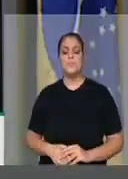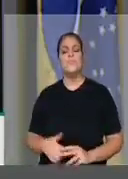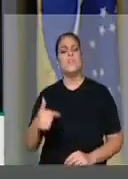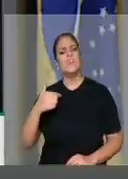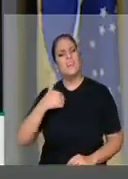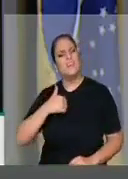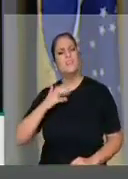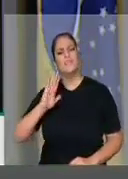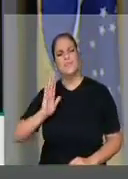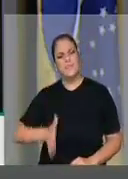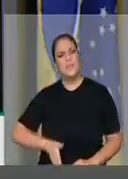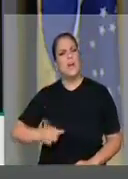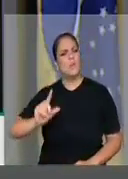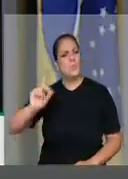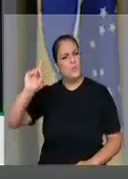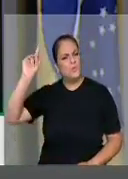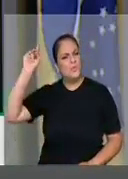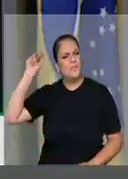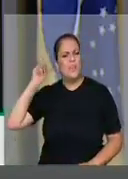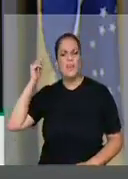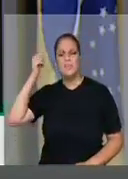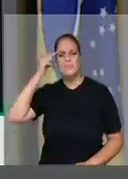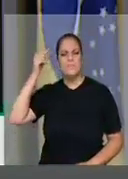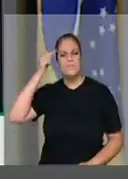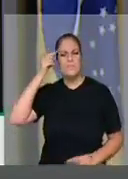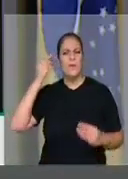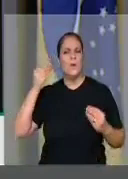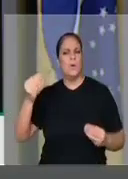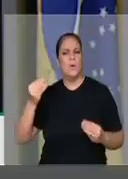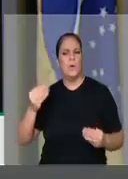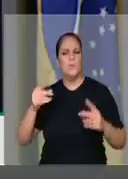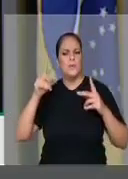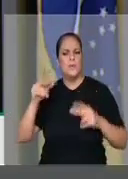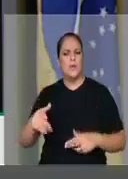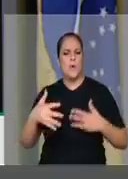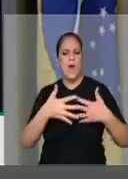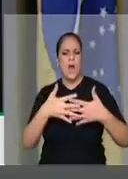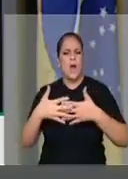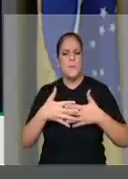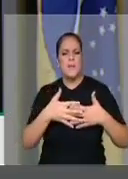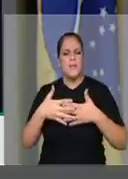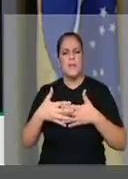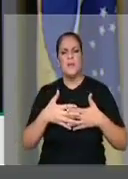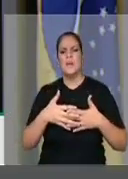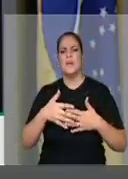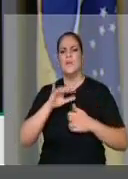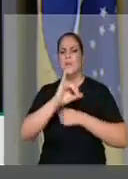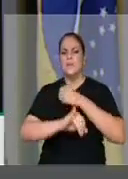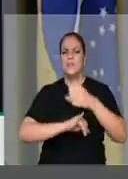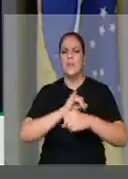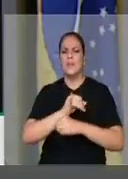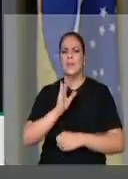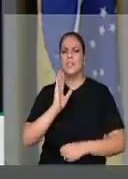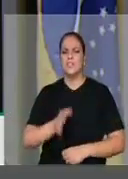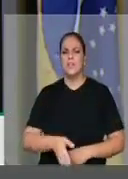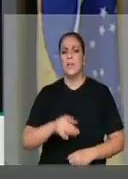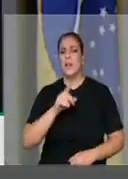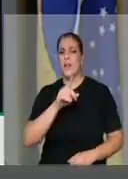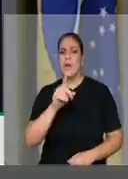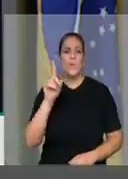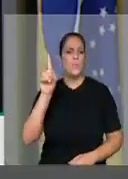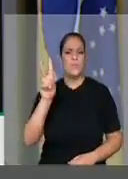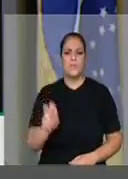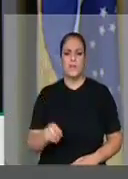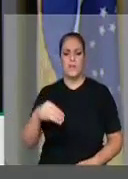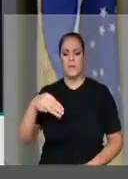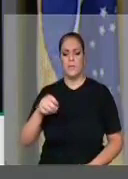querendo como que poderíamos implantar um modelo como o americano de cobrança online. Lá é